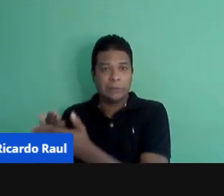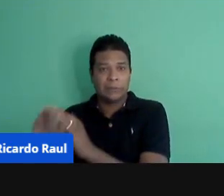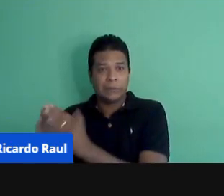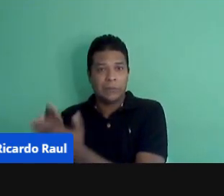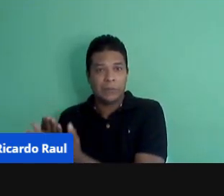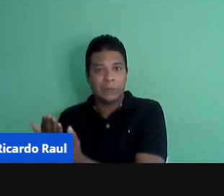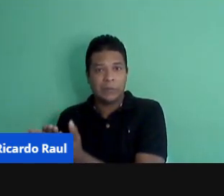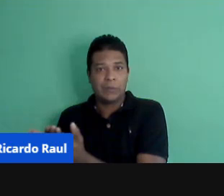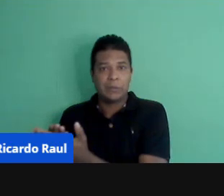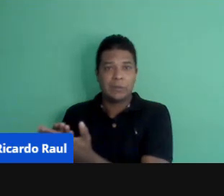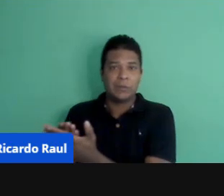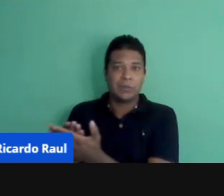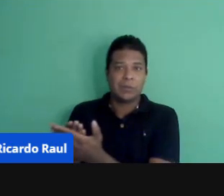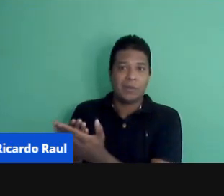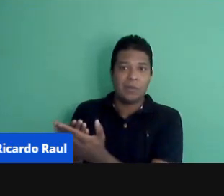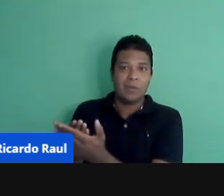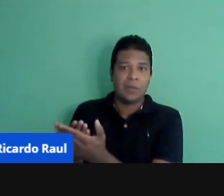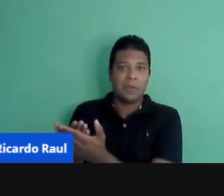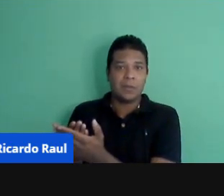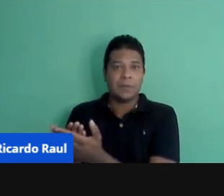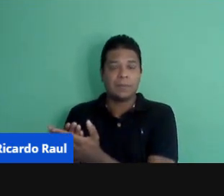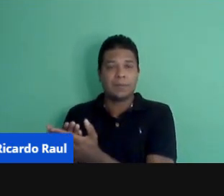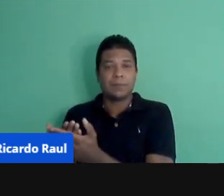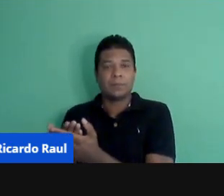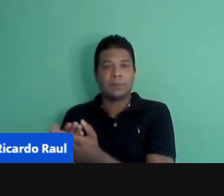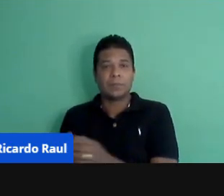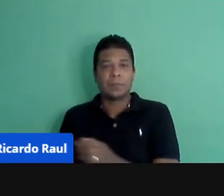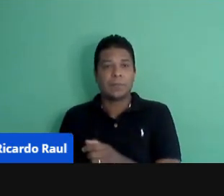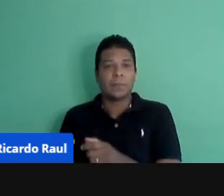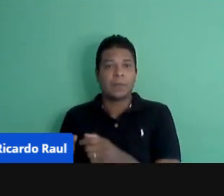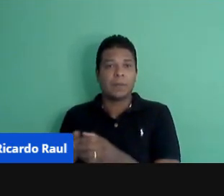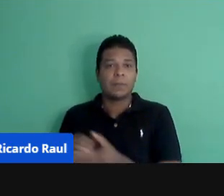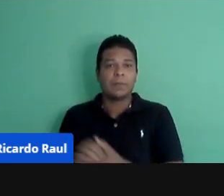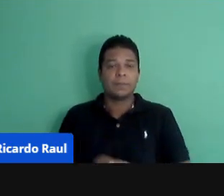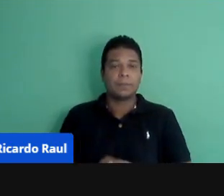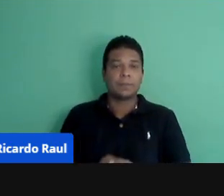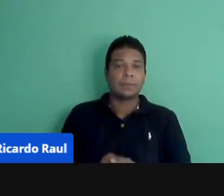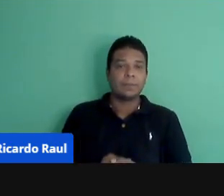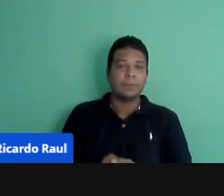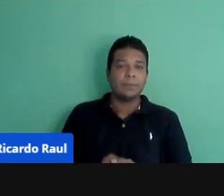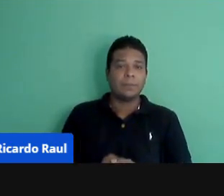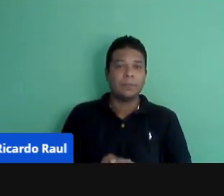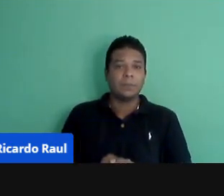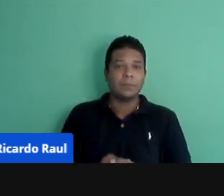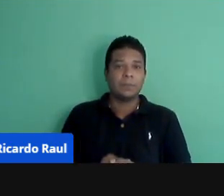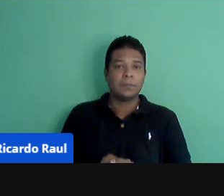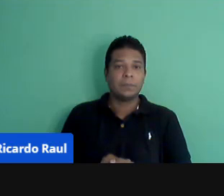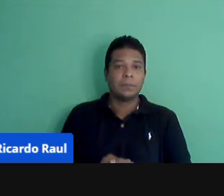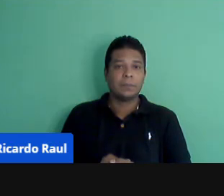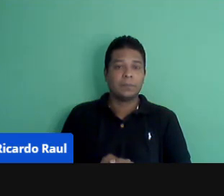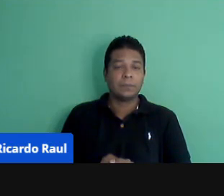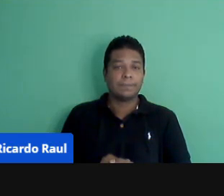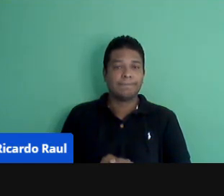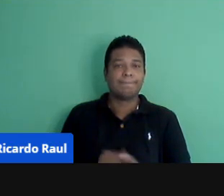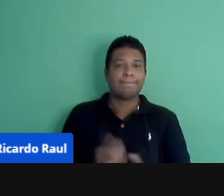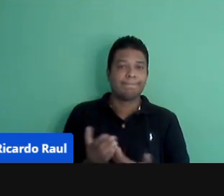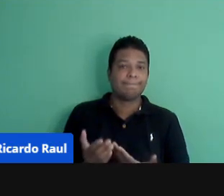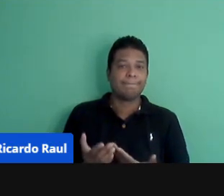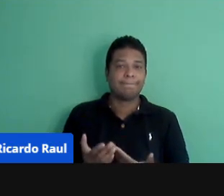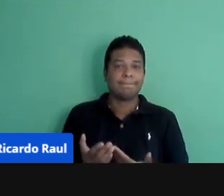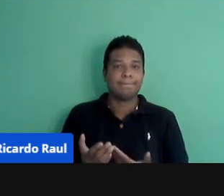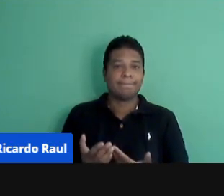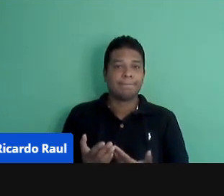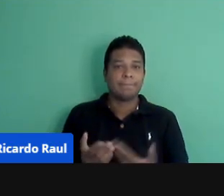escola, né? O Fernando, certa vez, comentou, e isso realmente é um